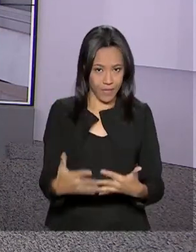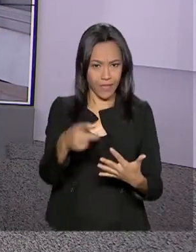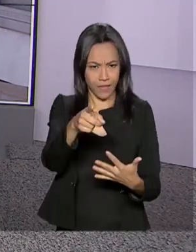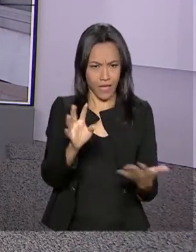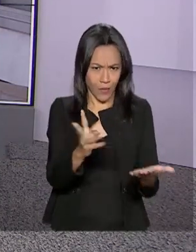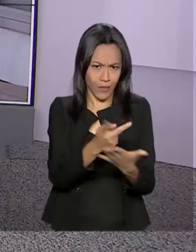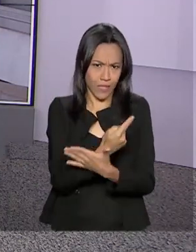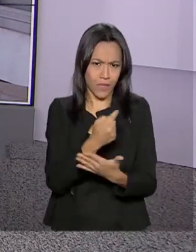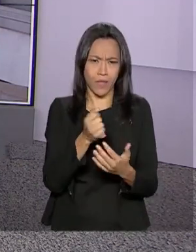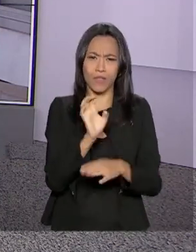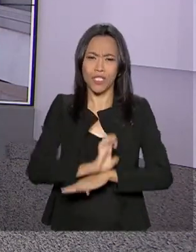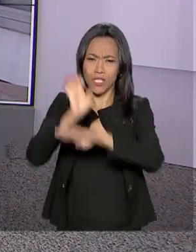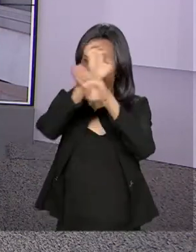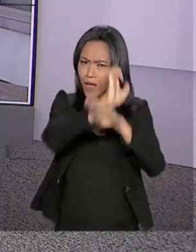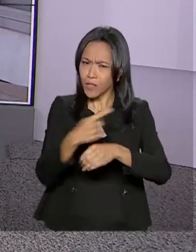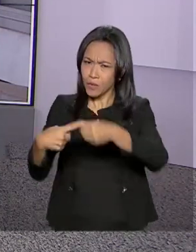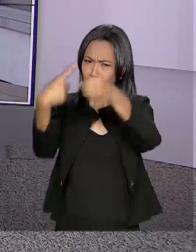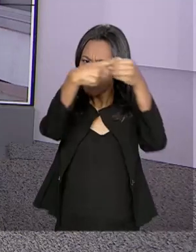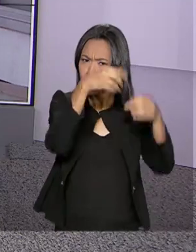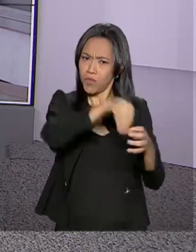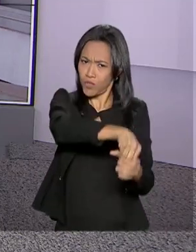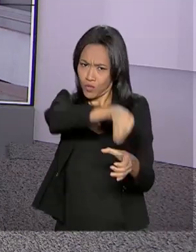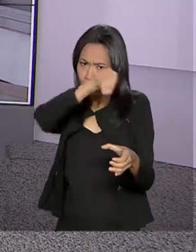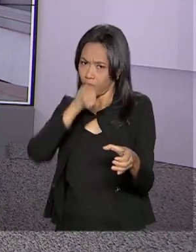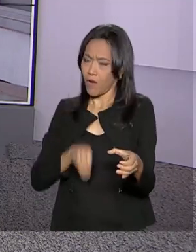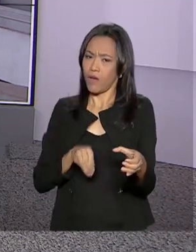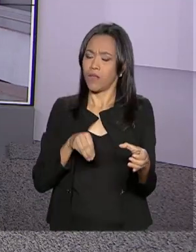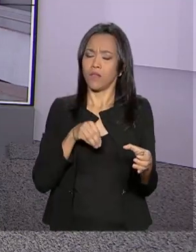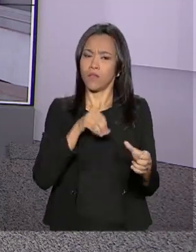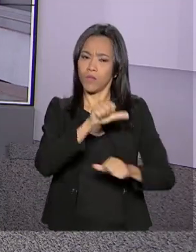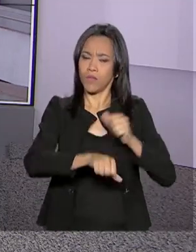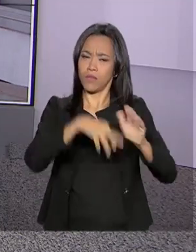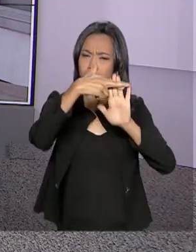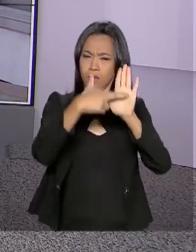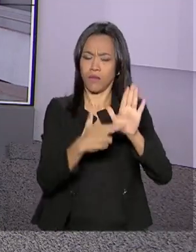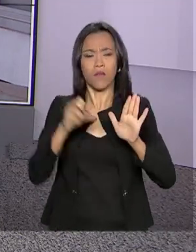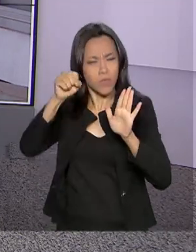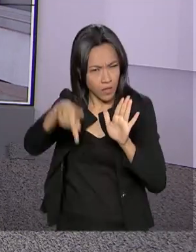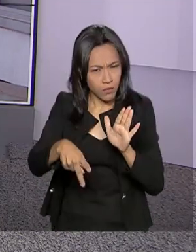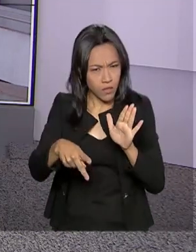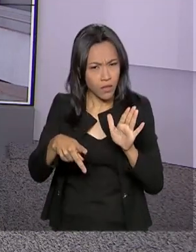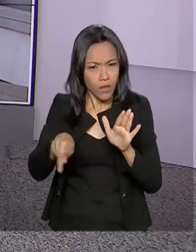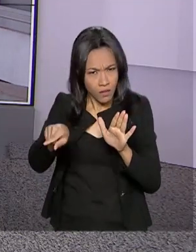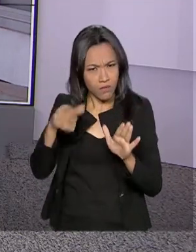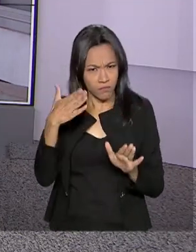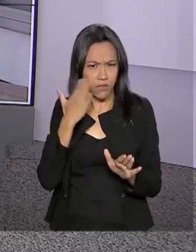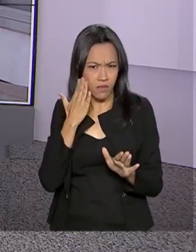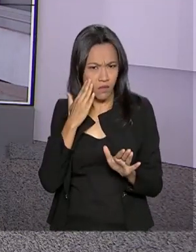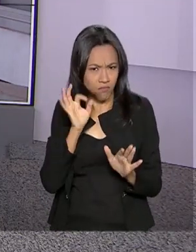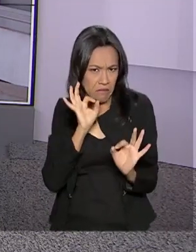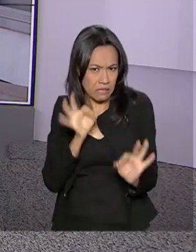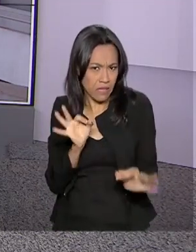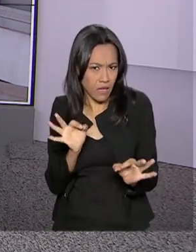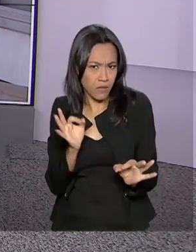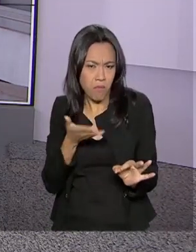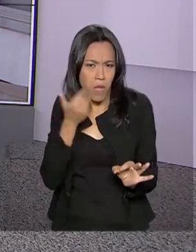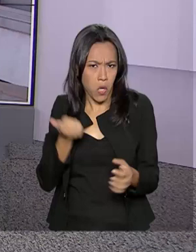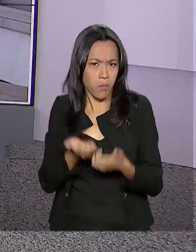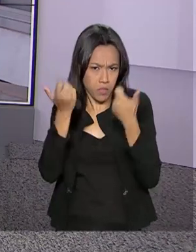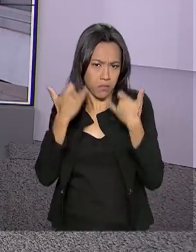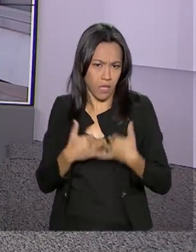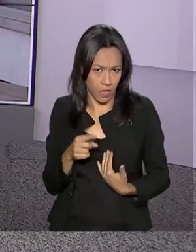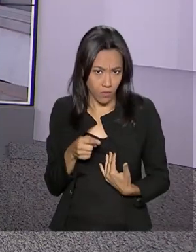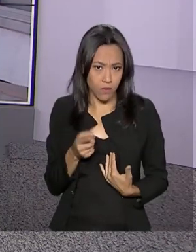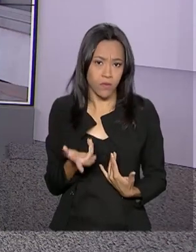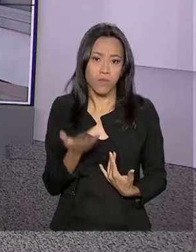notícia de que estados e municípios poderiam ficar de fora das mudanças na Previdência. Você conta essa história para a gente? Enfim, explica melhor. Bom dia para